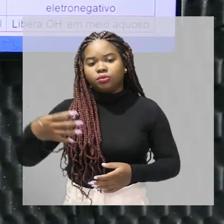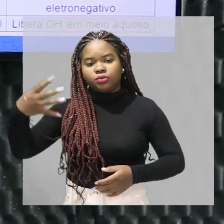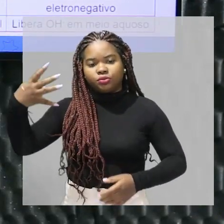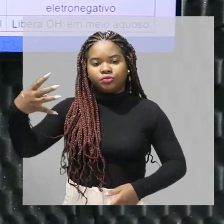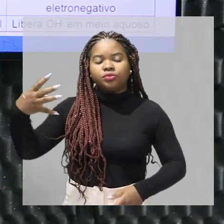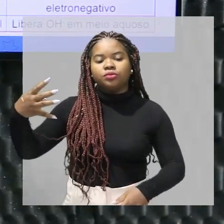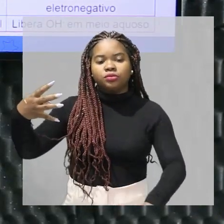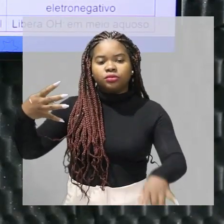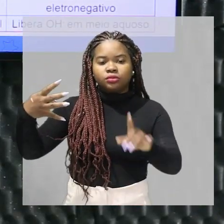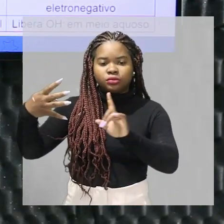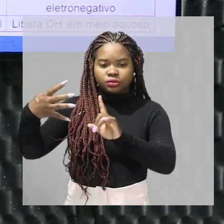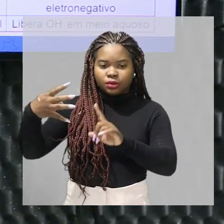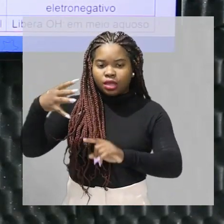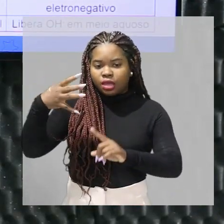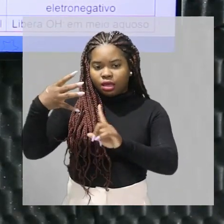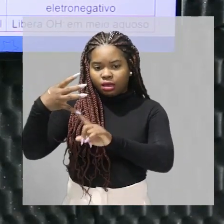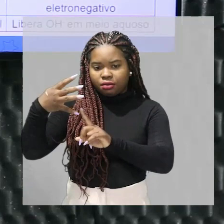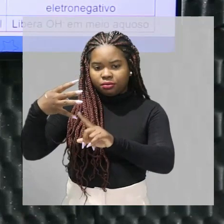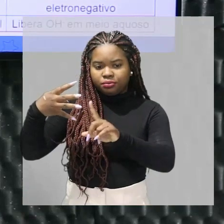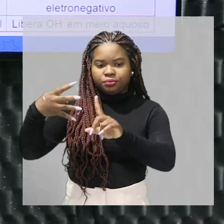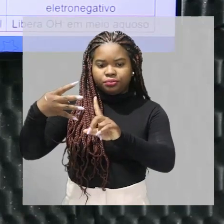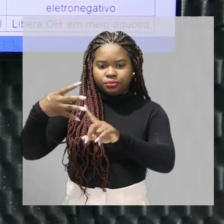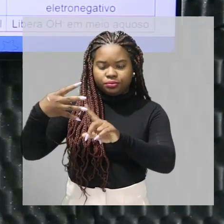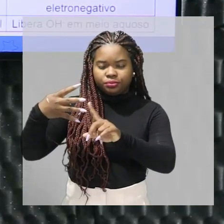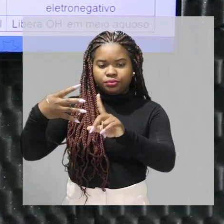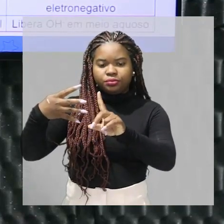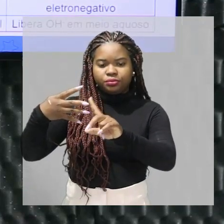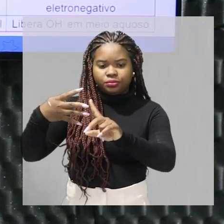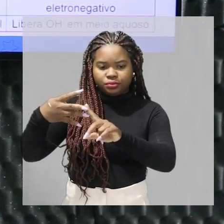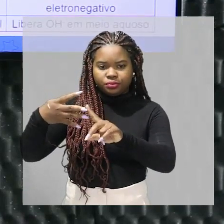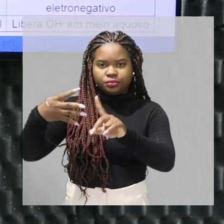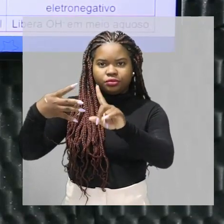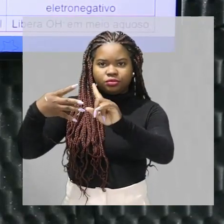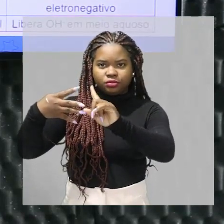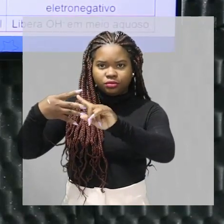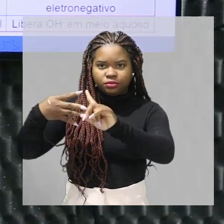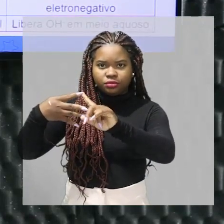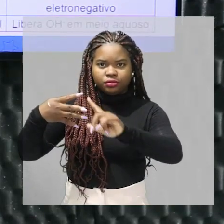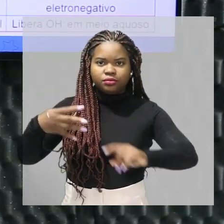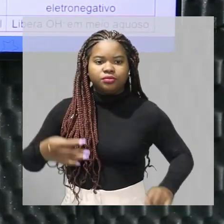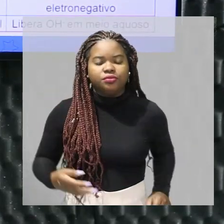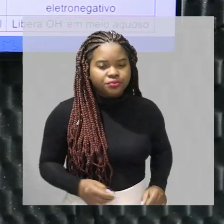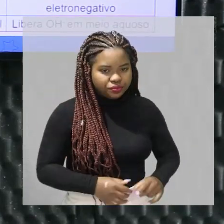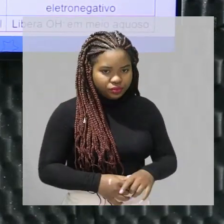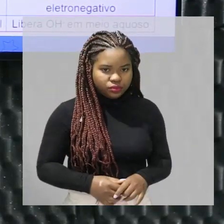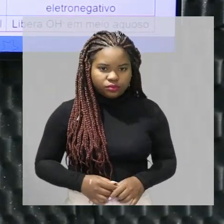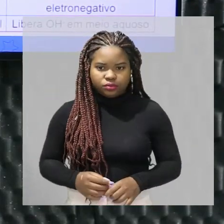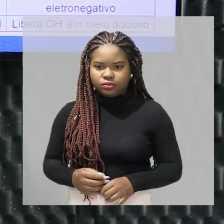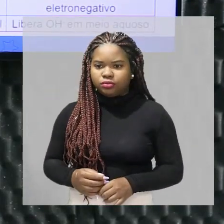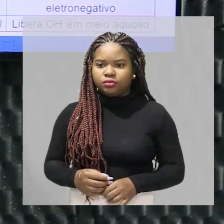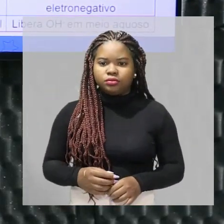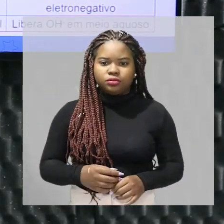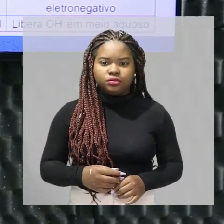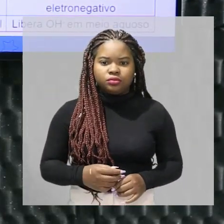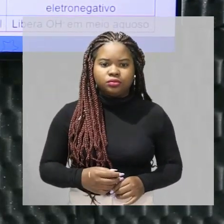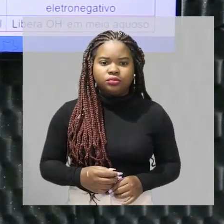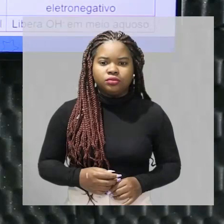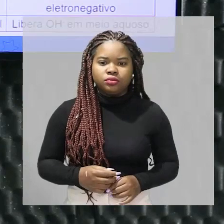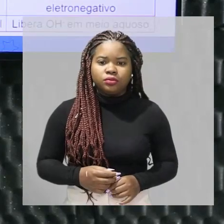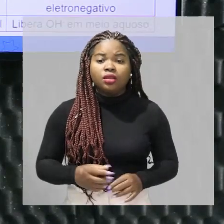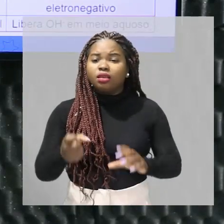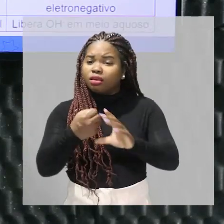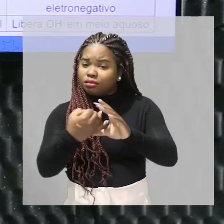anemia, água para limpeza e o leite de magnésia contra a acidez estomacal, ok? E